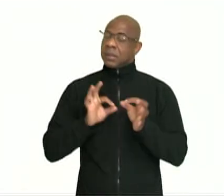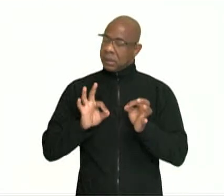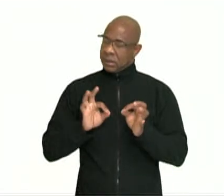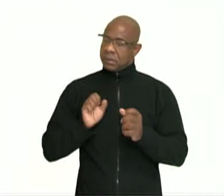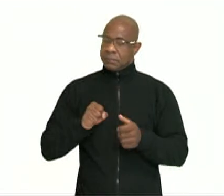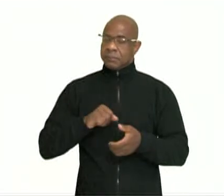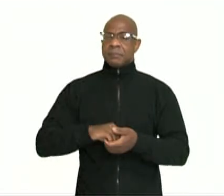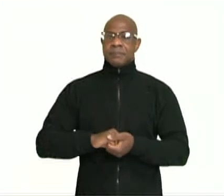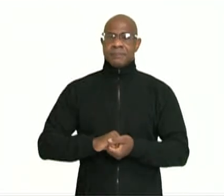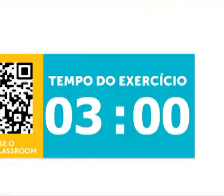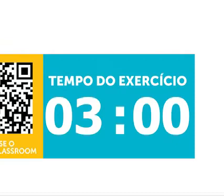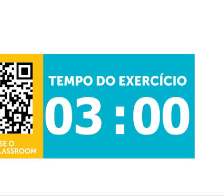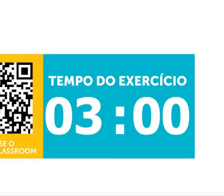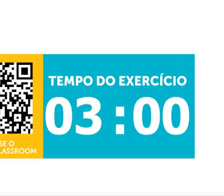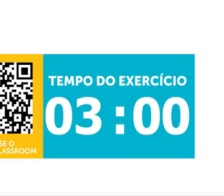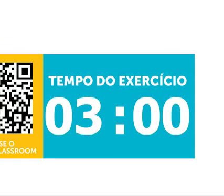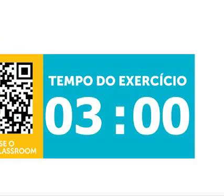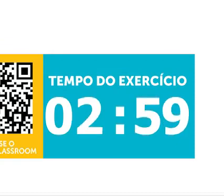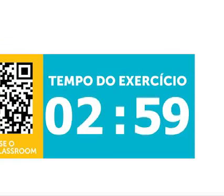sim.